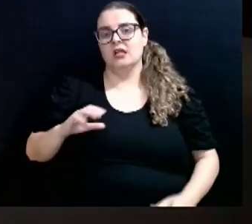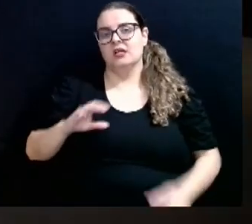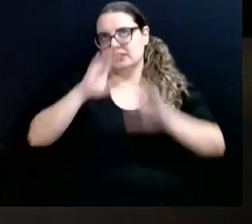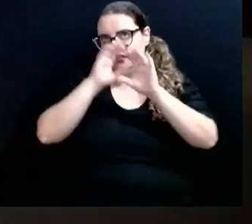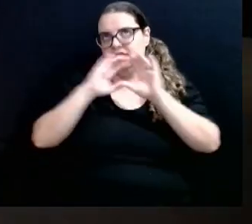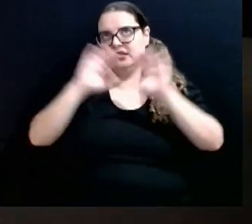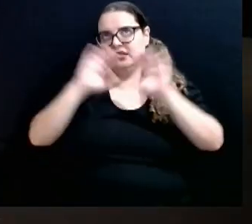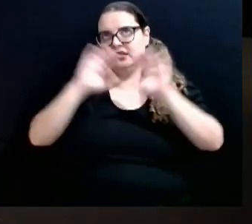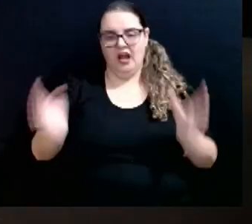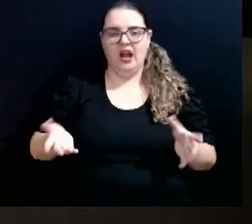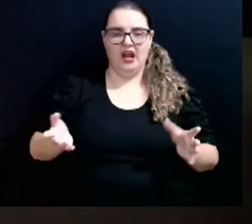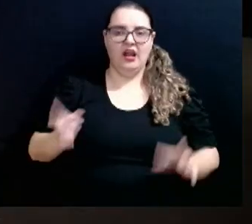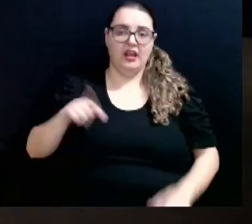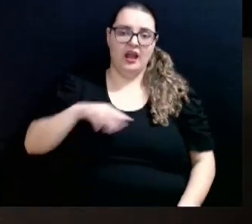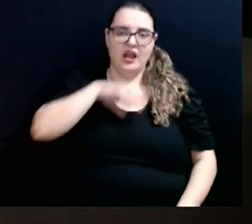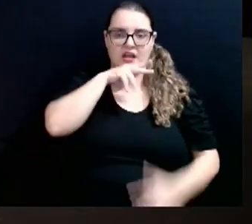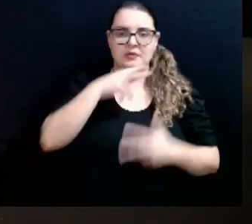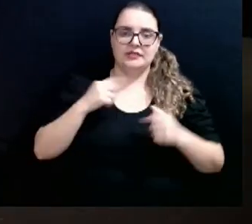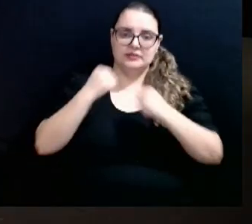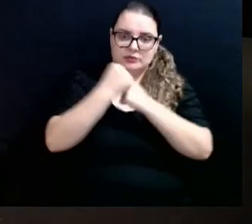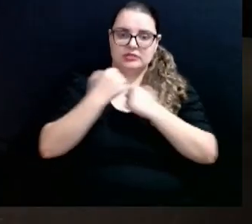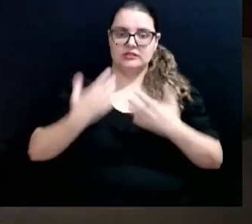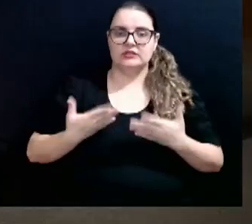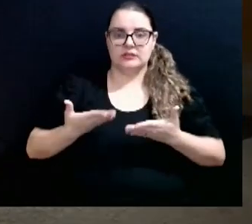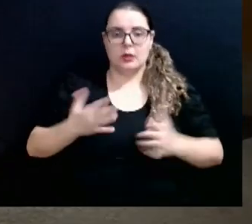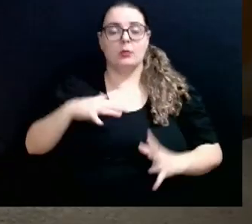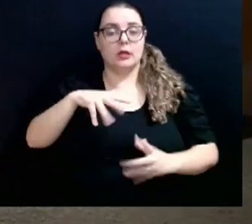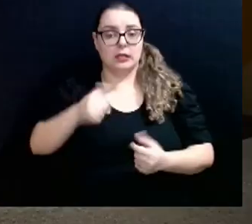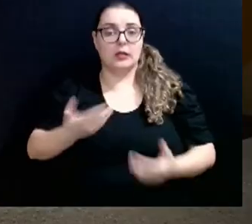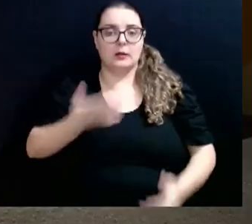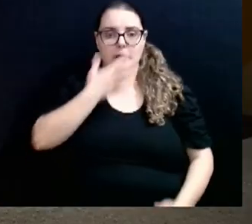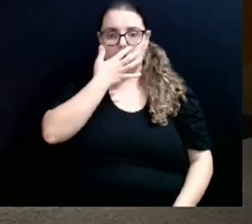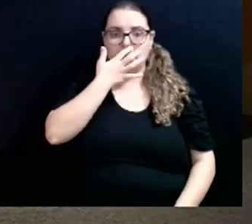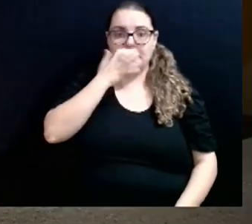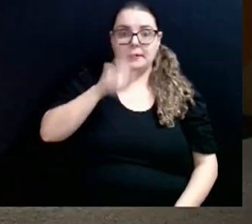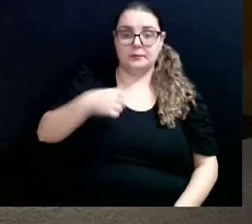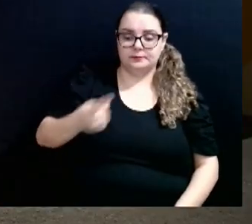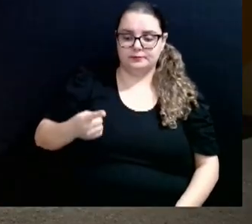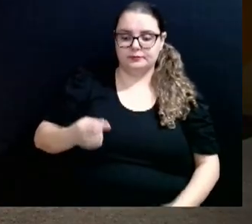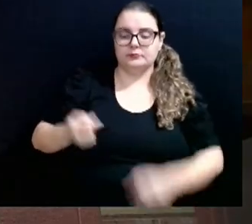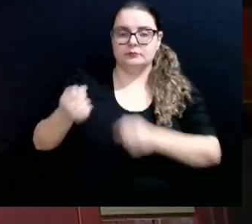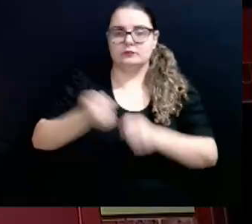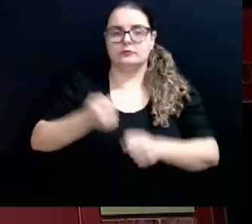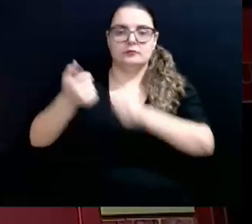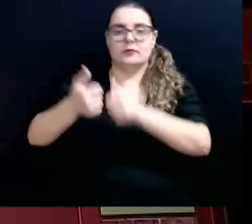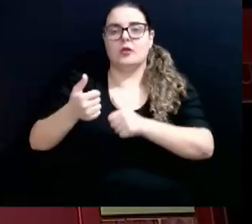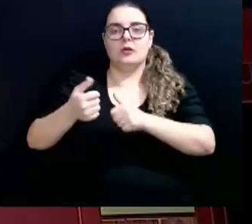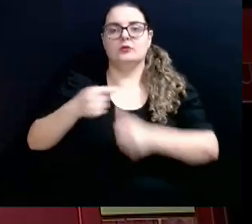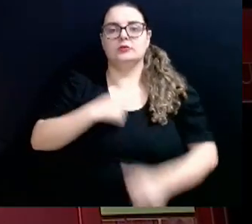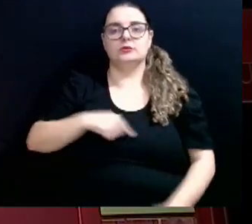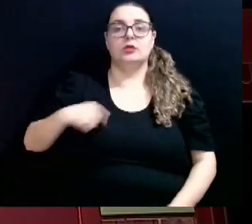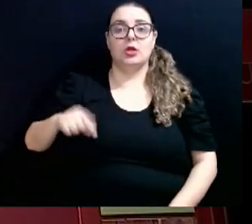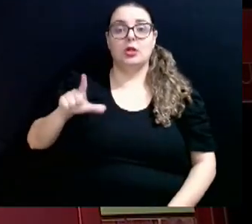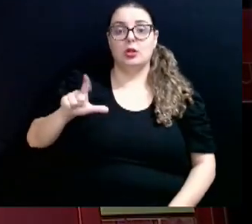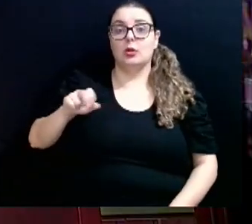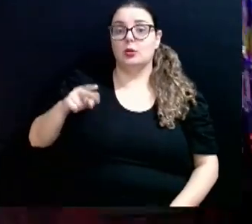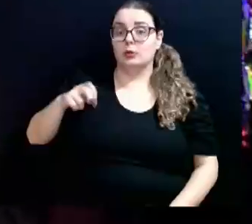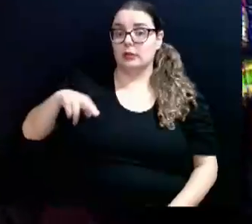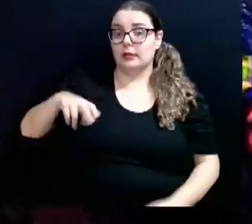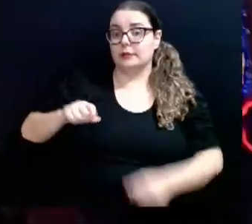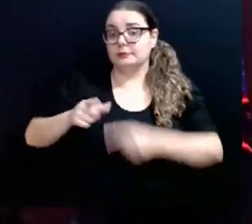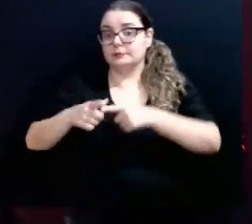trazem proteção. Depois a gente vai para a sala do Ano Novo Chinês, o Ano Novo Lunar, e aí a gente fala um pouco da lenda de